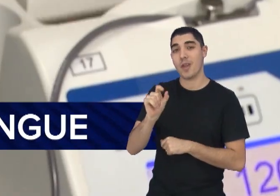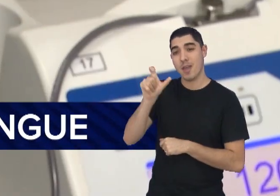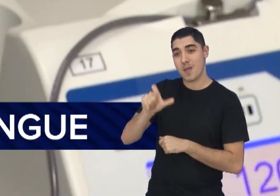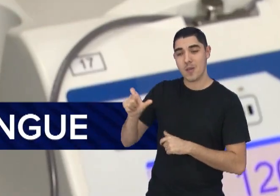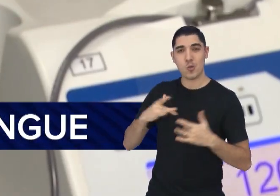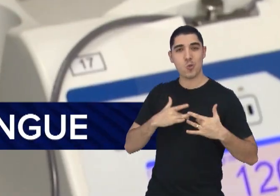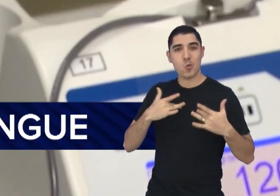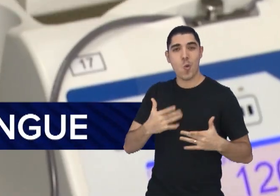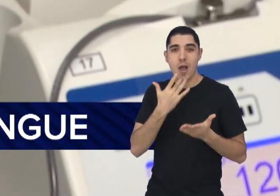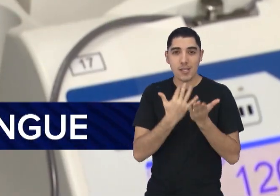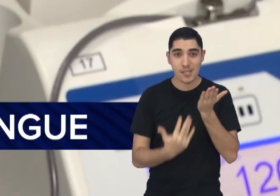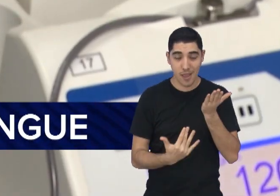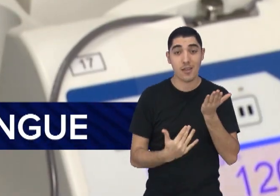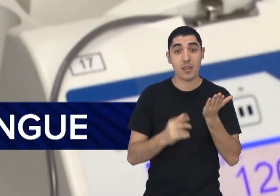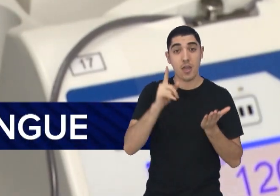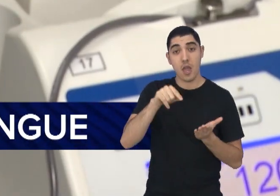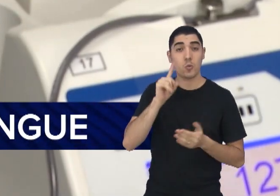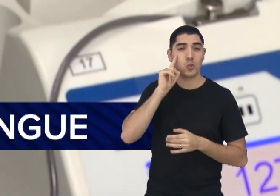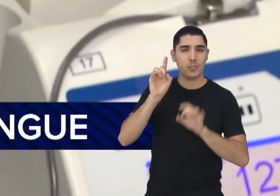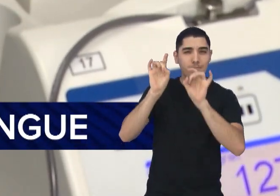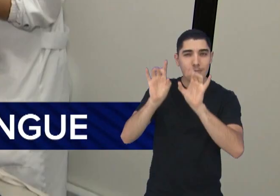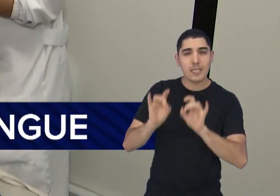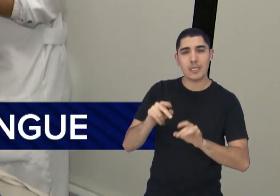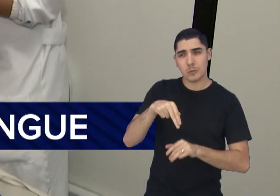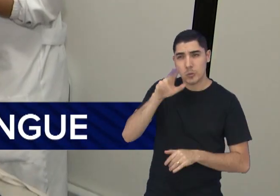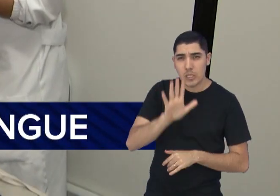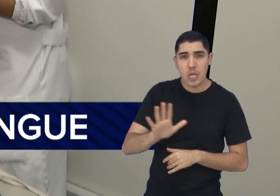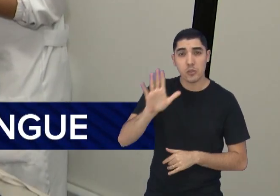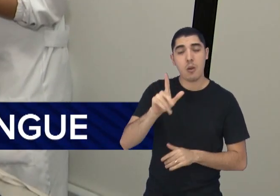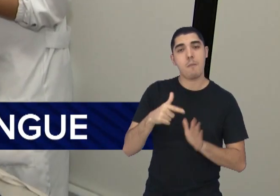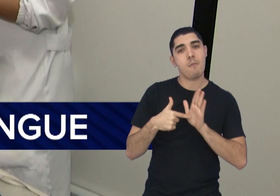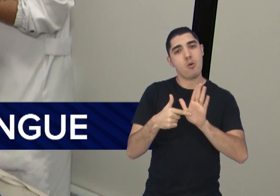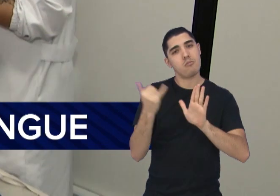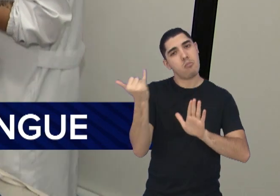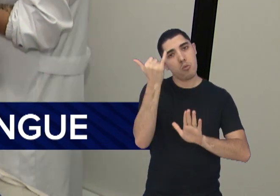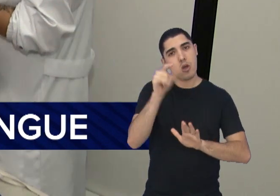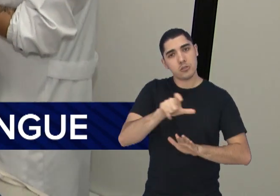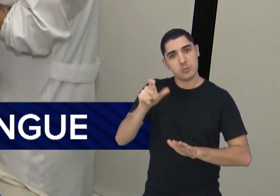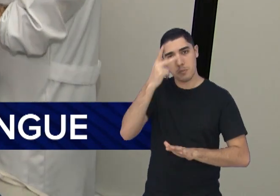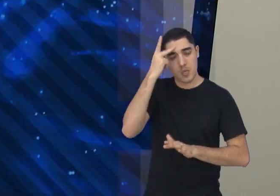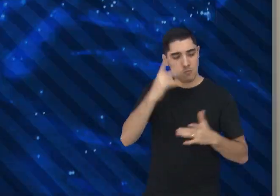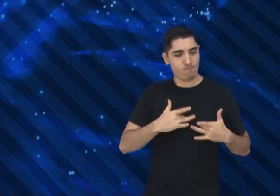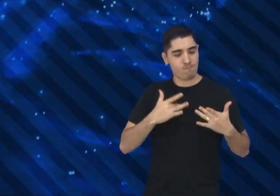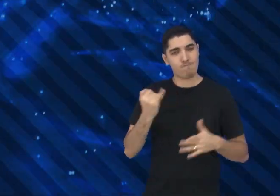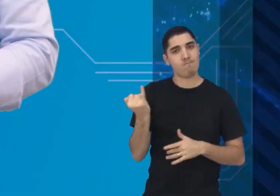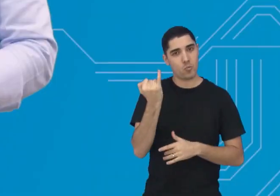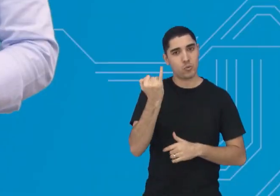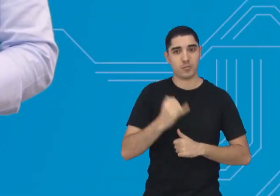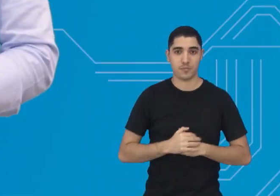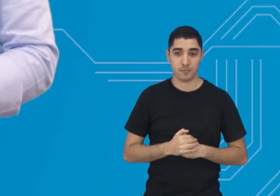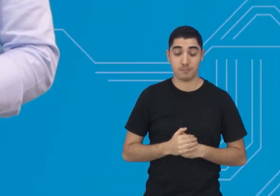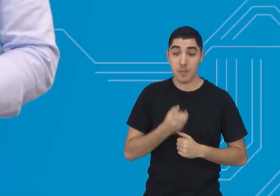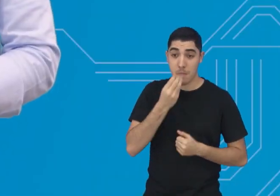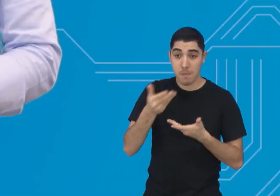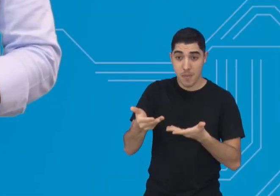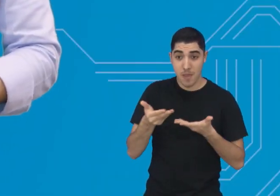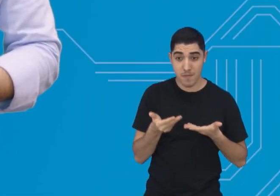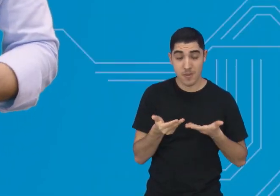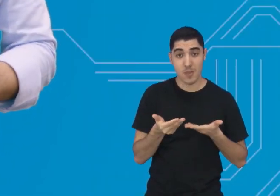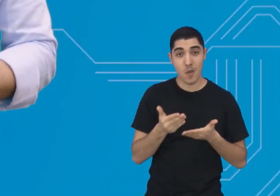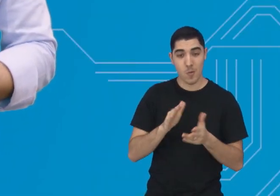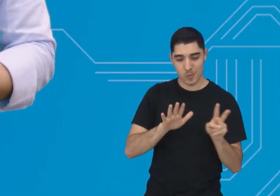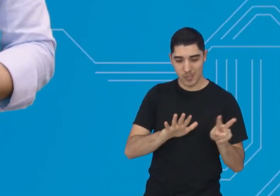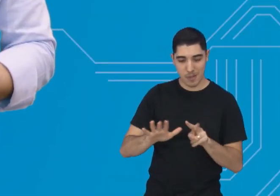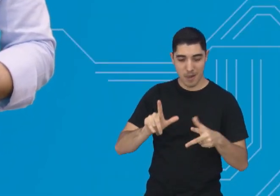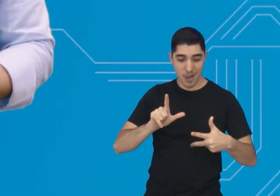de sangue. Dia Nacional valoriza quem dedica o tempo para praticar este ato de solidariedade. Seja muito bem-vindo, o